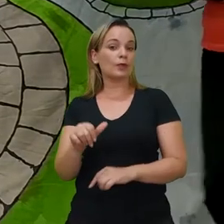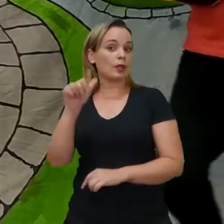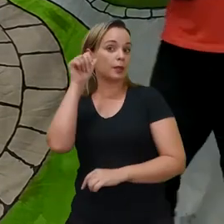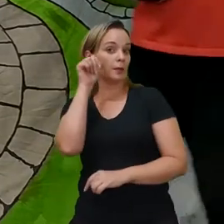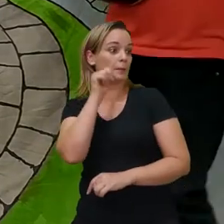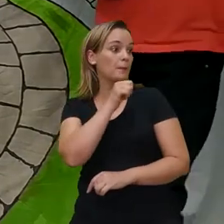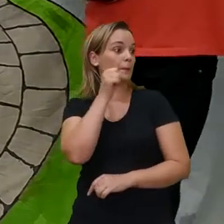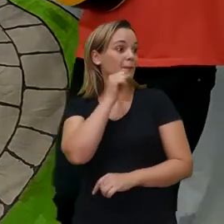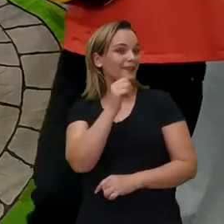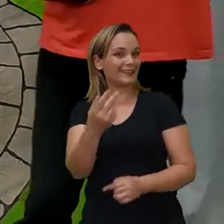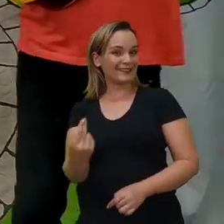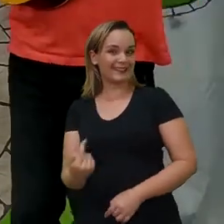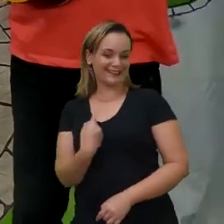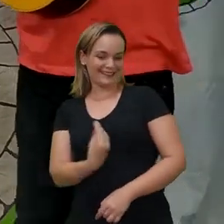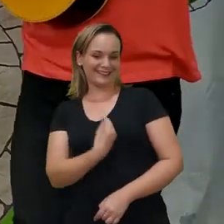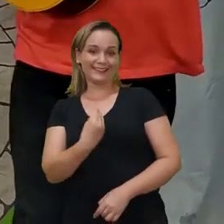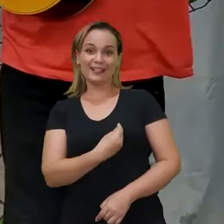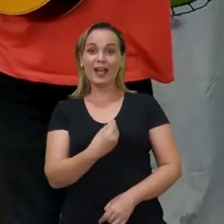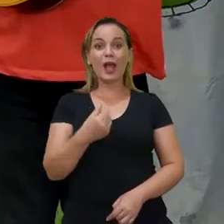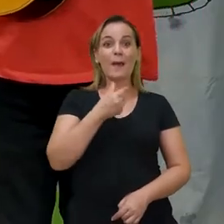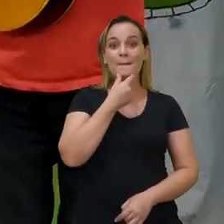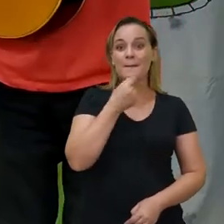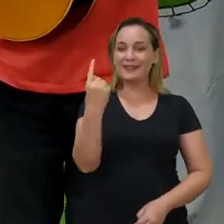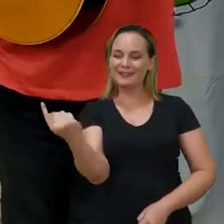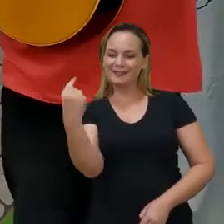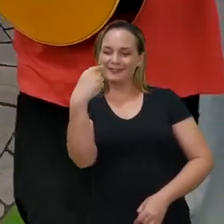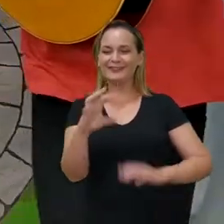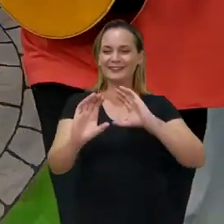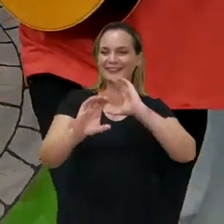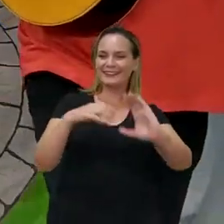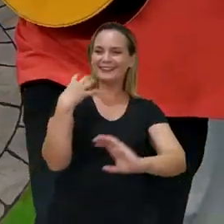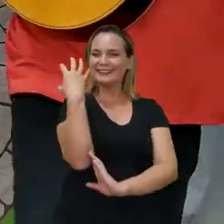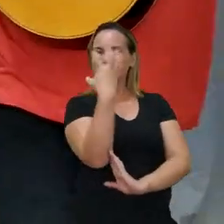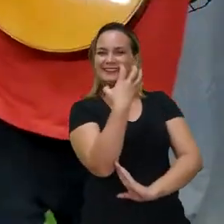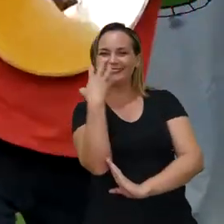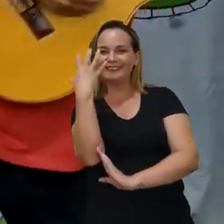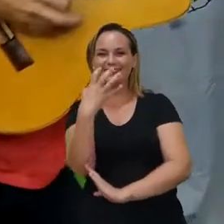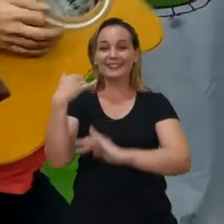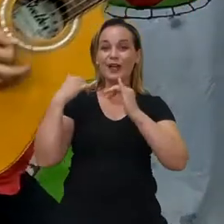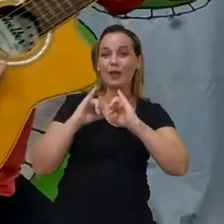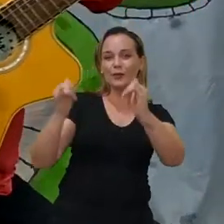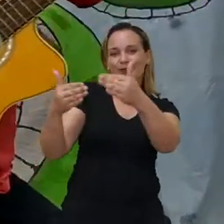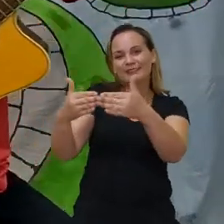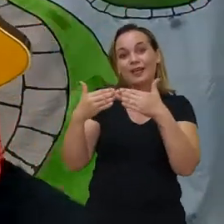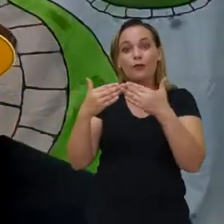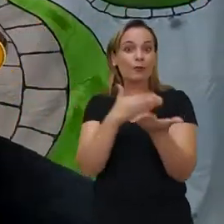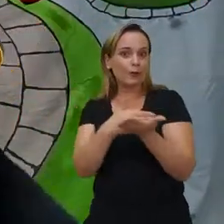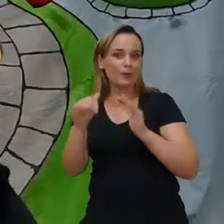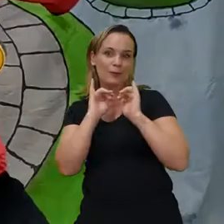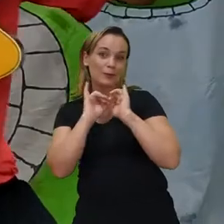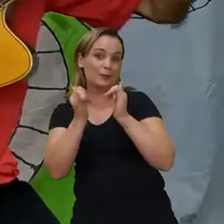Menina, estou aqui, menina, vem cantar. Licença, uma história vou começar a